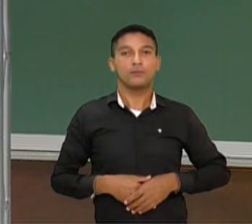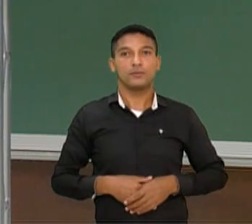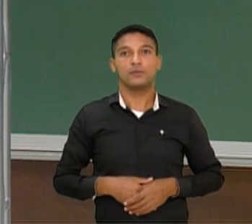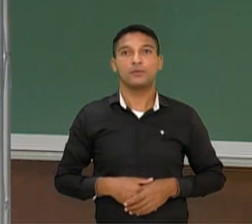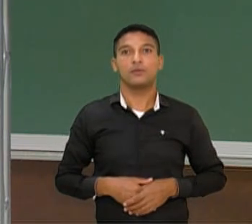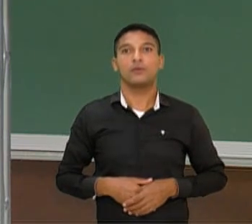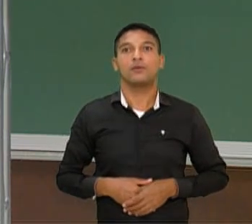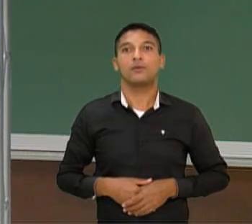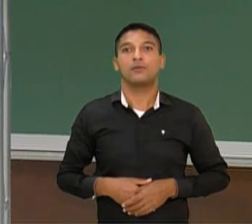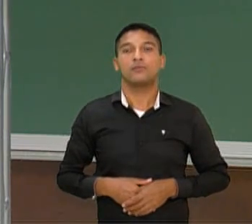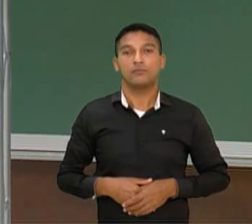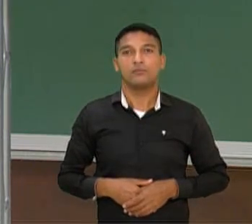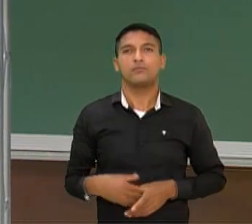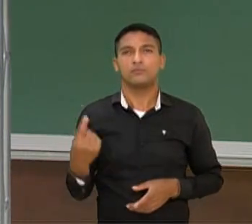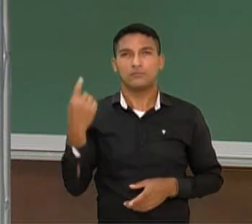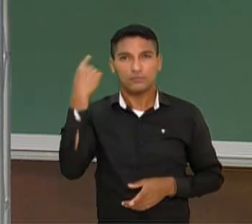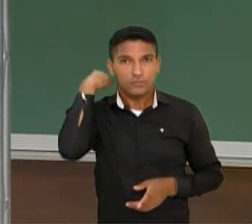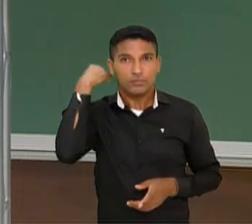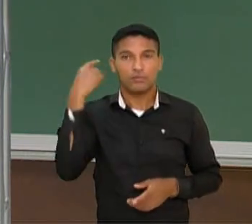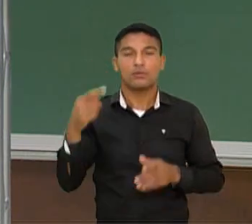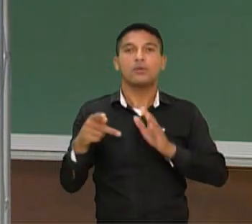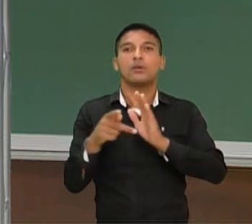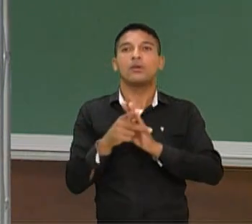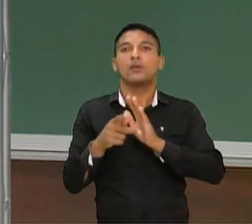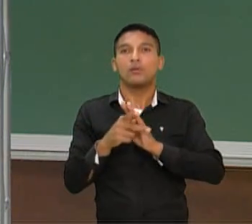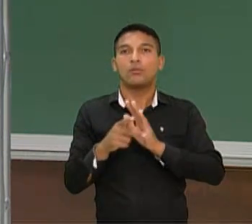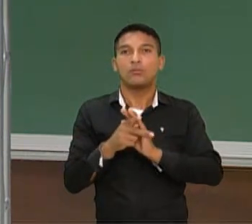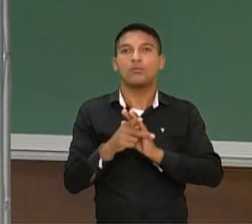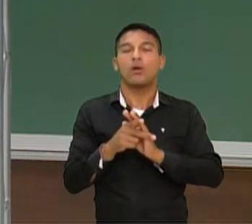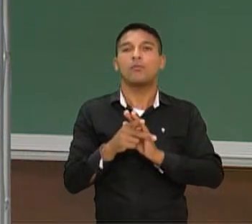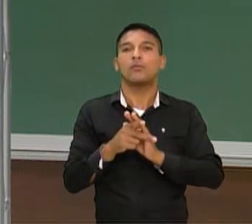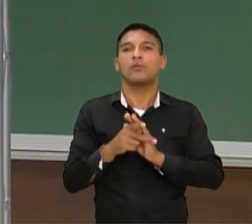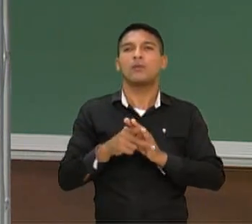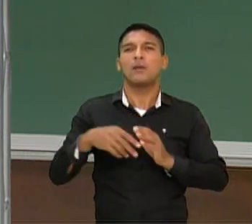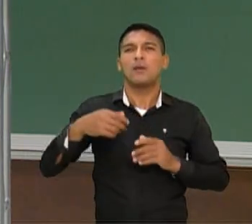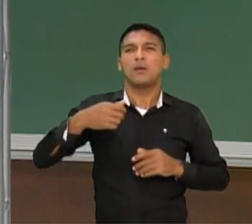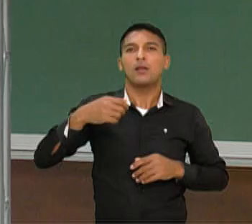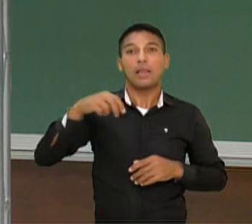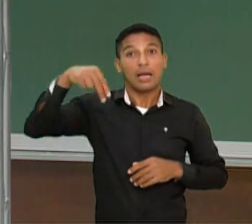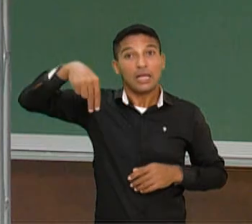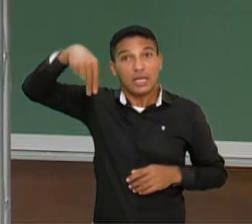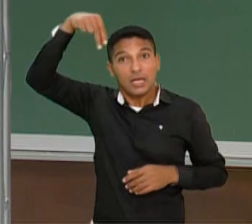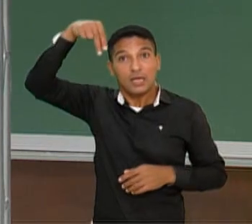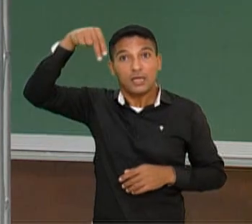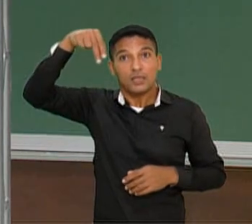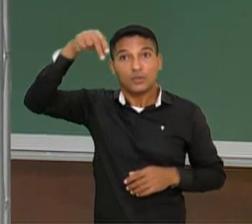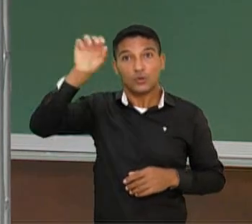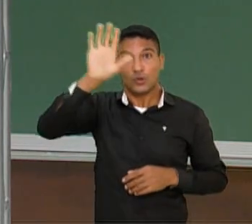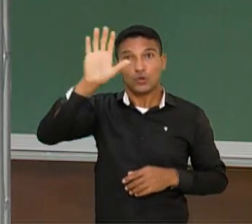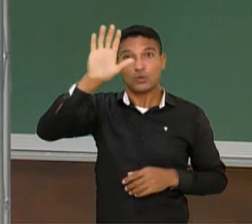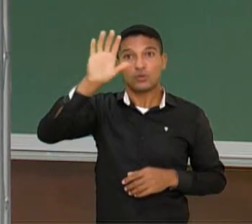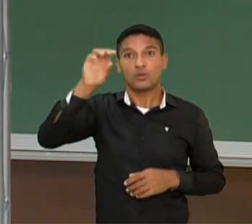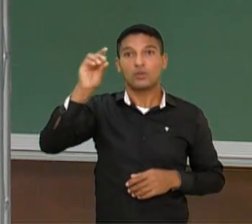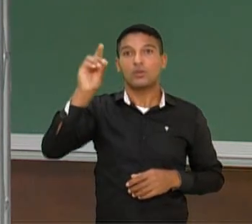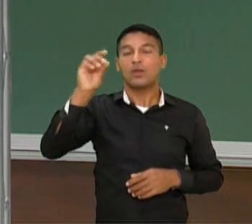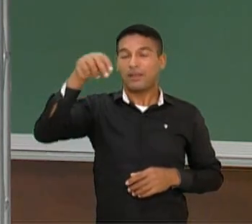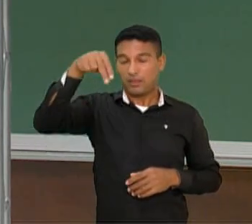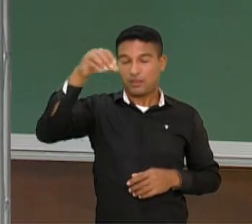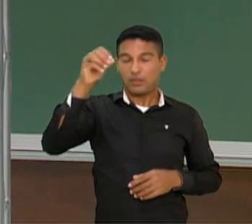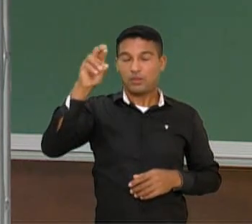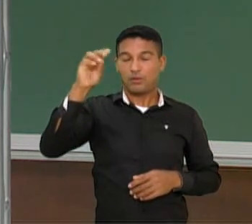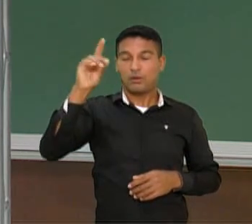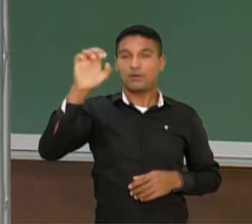Então, desde o momento da conjectura e das primeiras ocupações no Nordeste, o gado também veio.